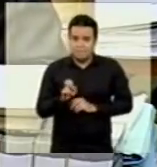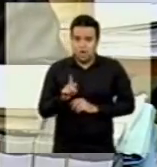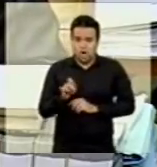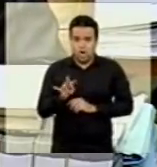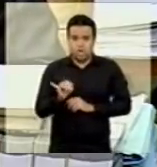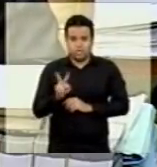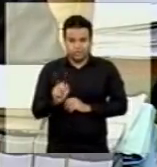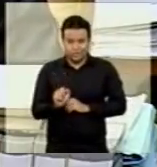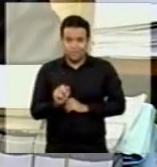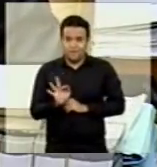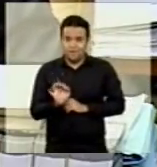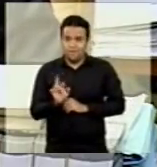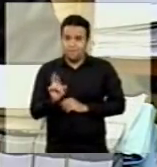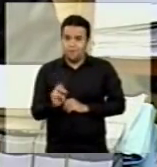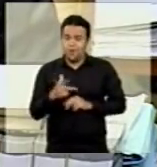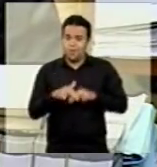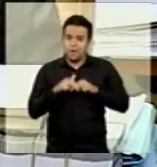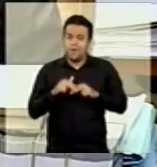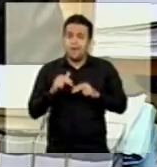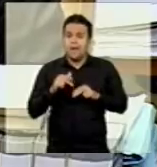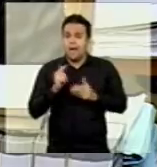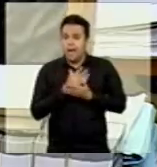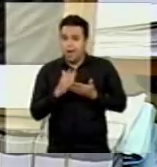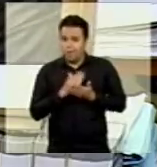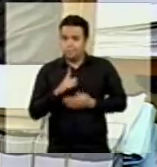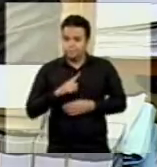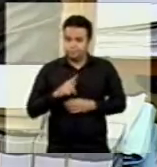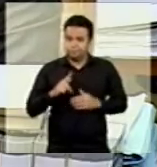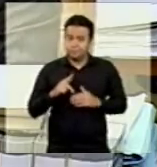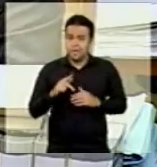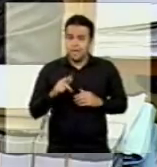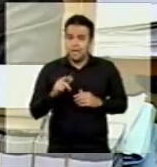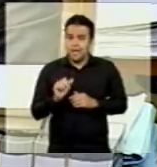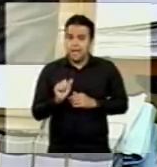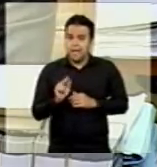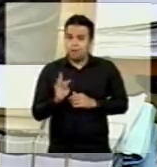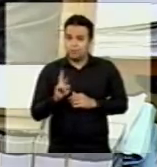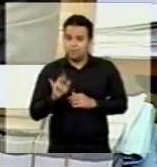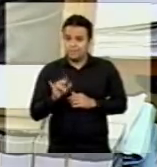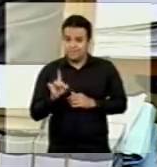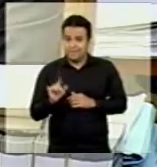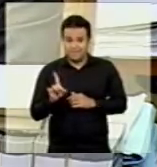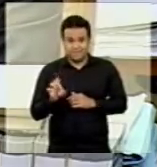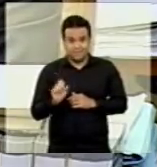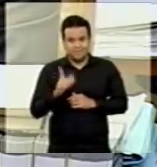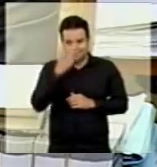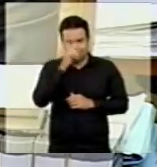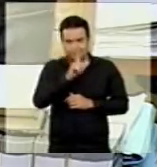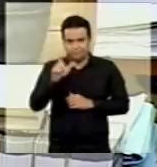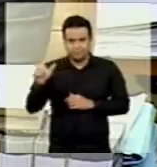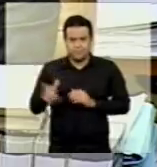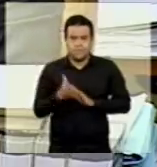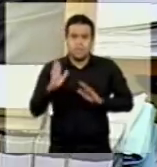foro concedida a determinadas autoridades públicas. É importante relembrar, e aqui foi dito já no